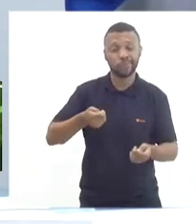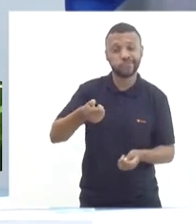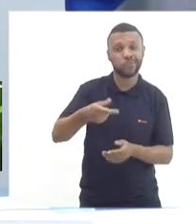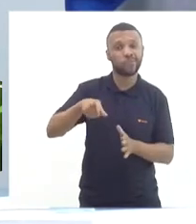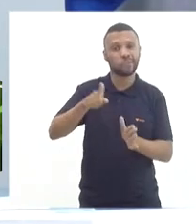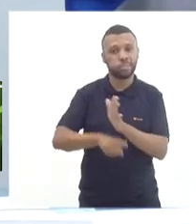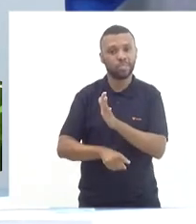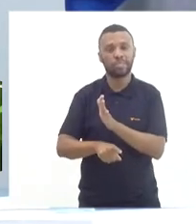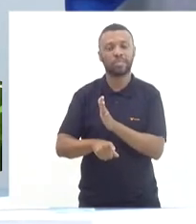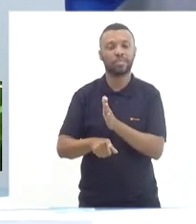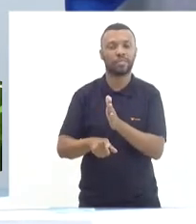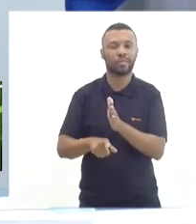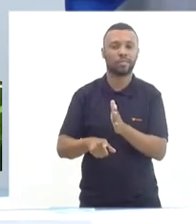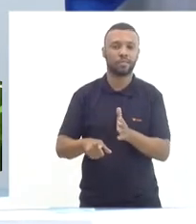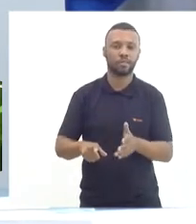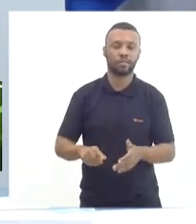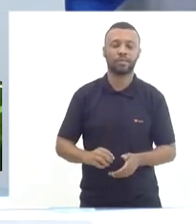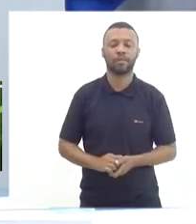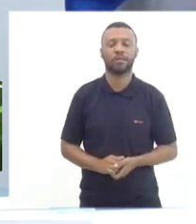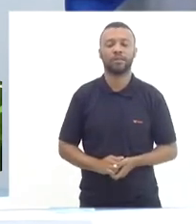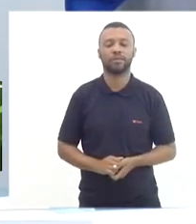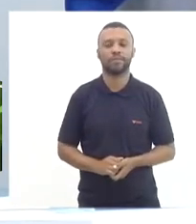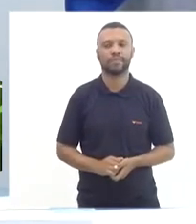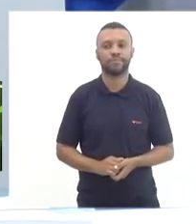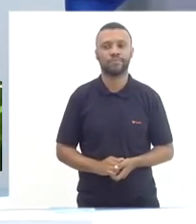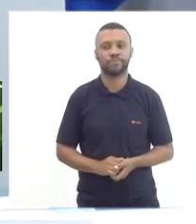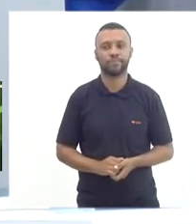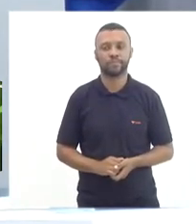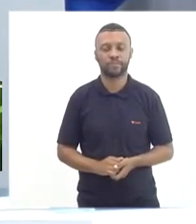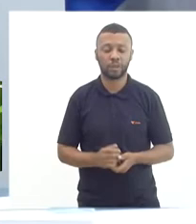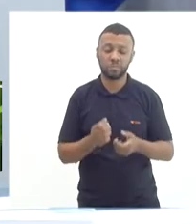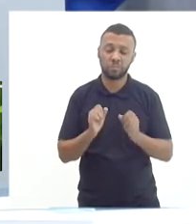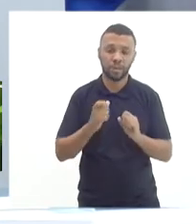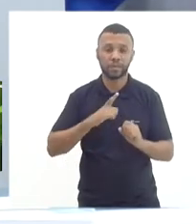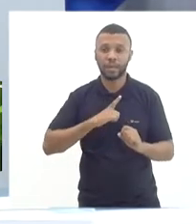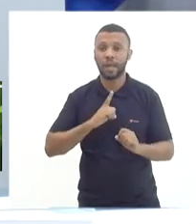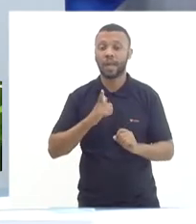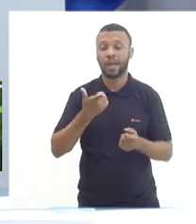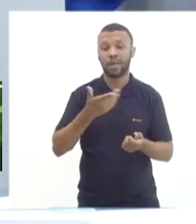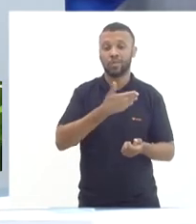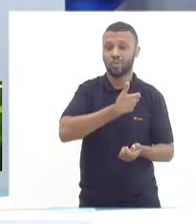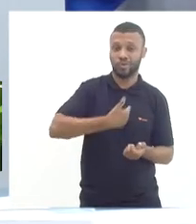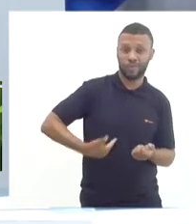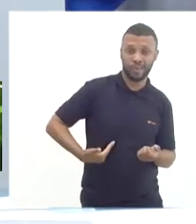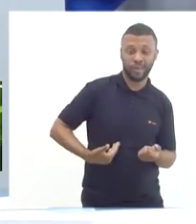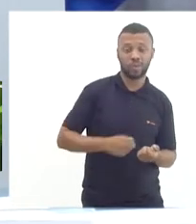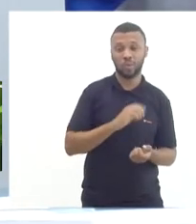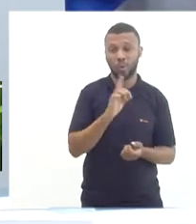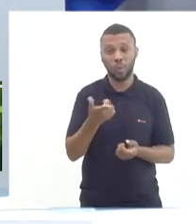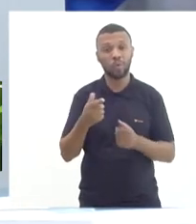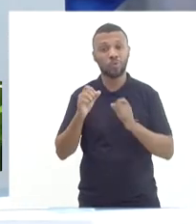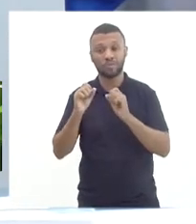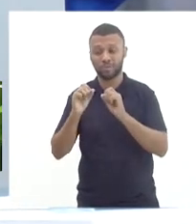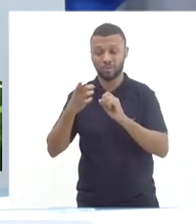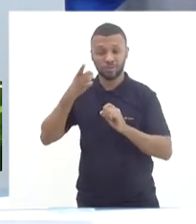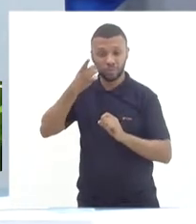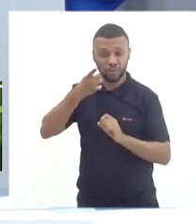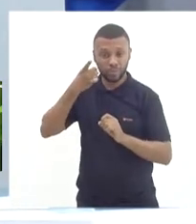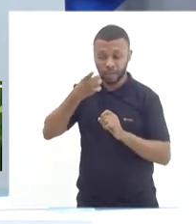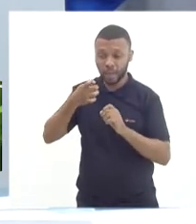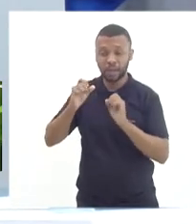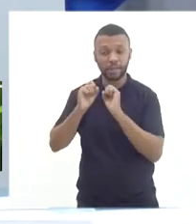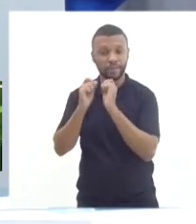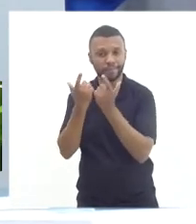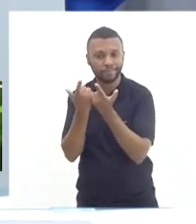não se para de dar, tanto vindo do Executivo quanto nascendo no próprio Poder Legislativo.